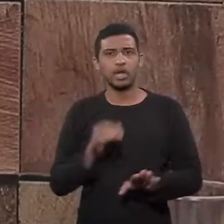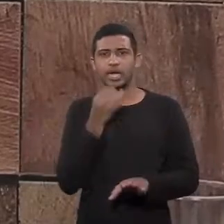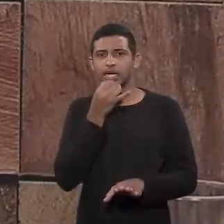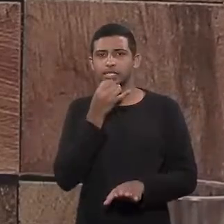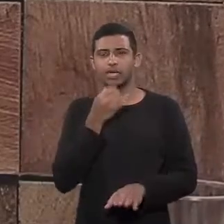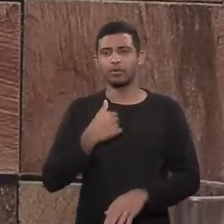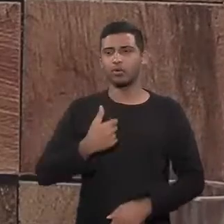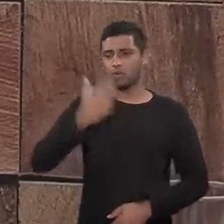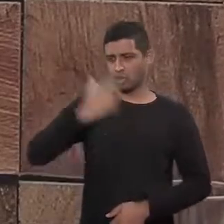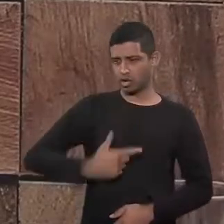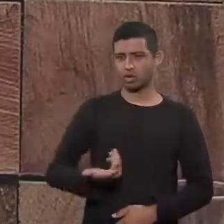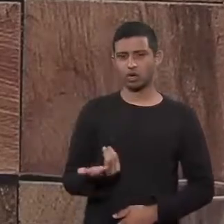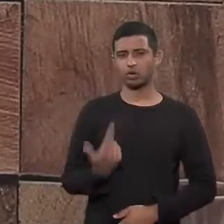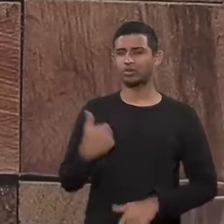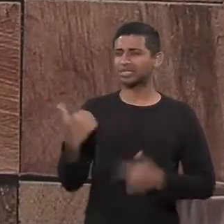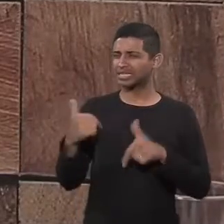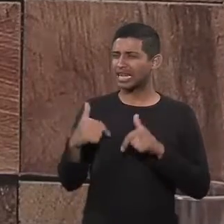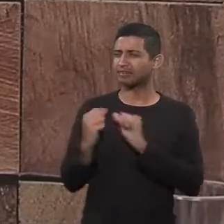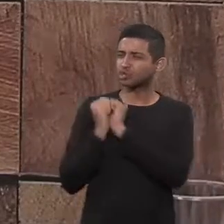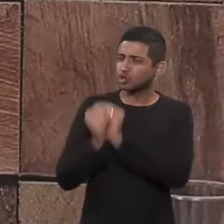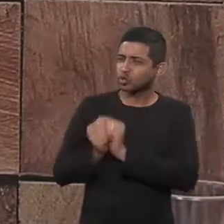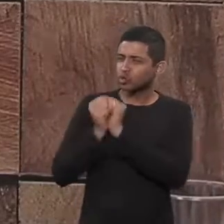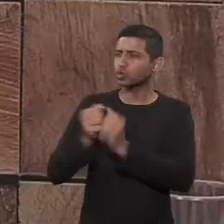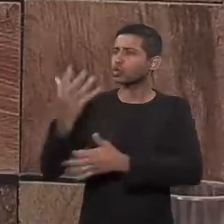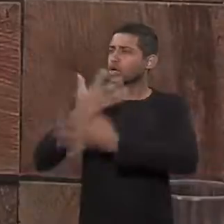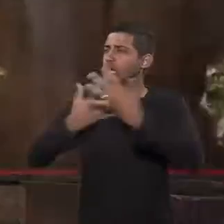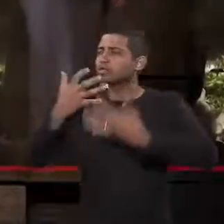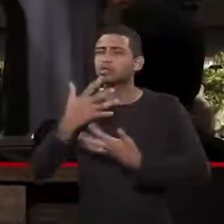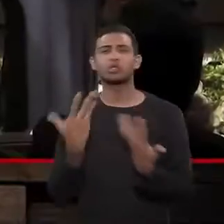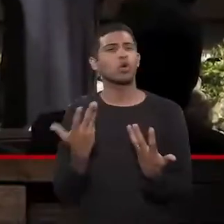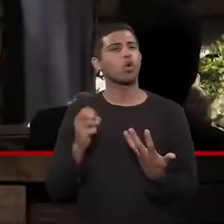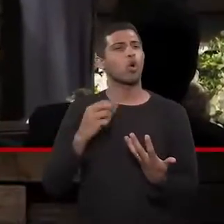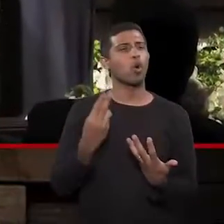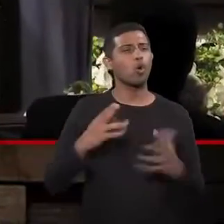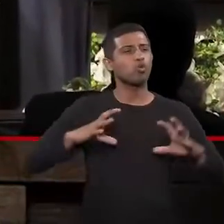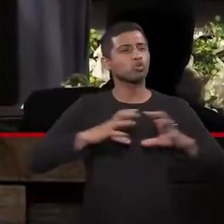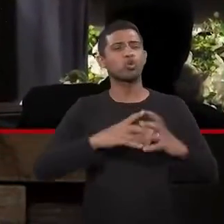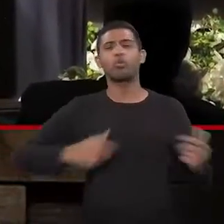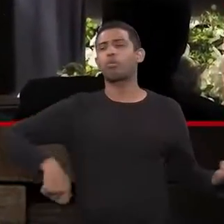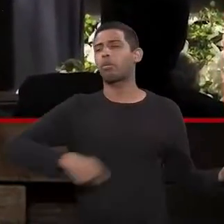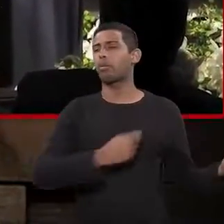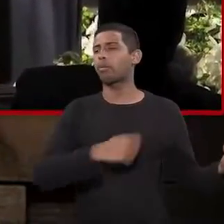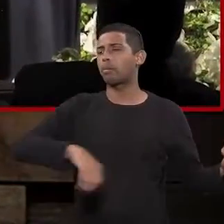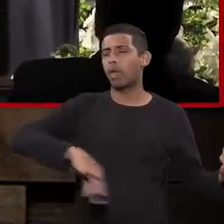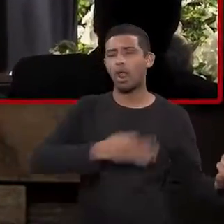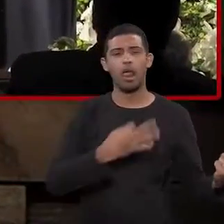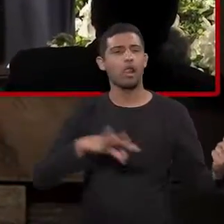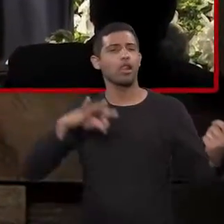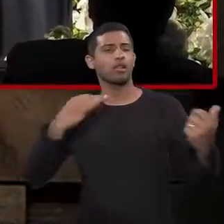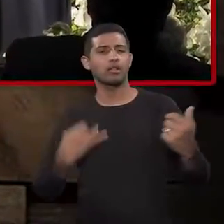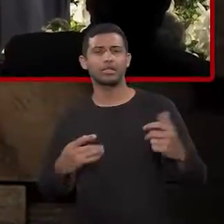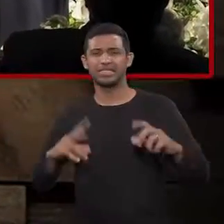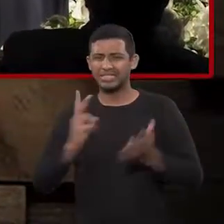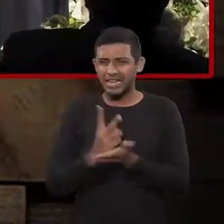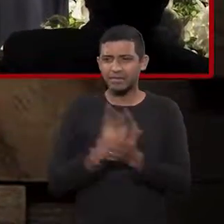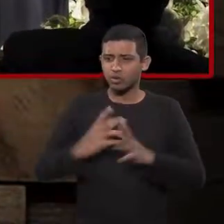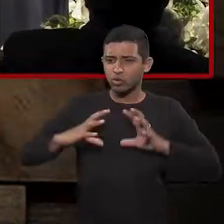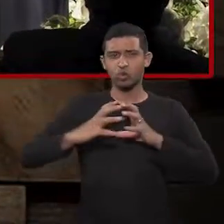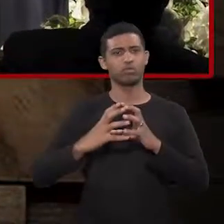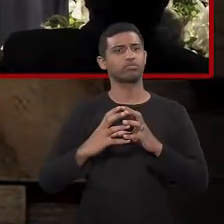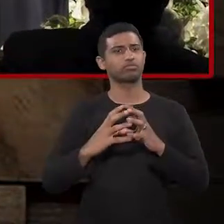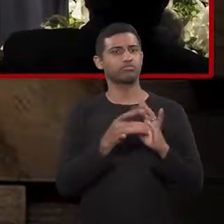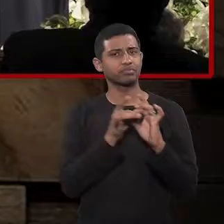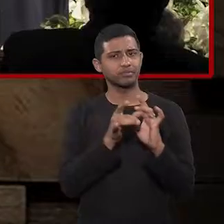desenvolvem empiricamente. Né, assim, pessoas como eu que sempre trabalharam acompanhando cantores, acompanhando